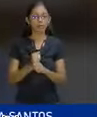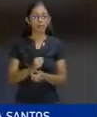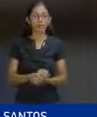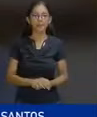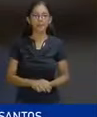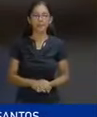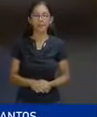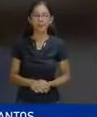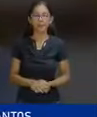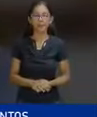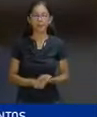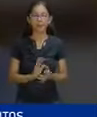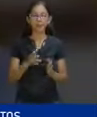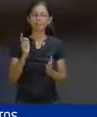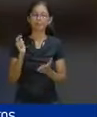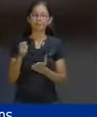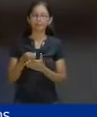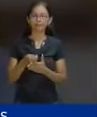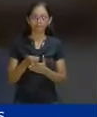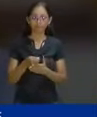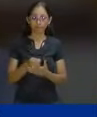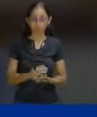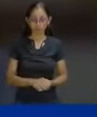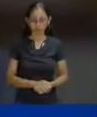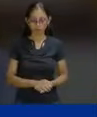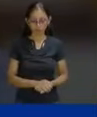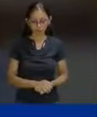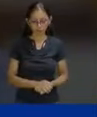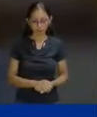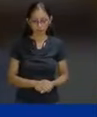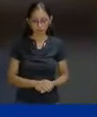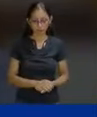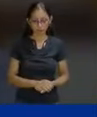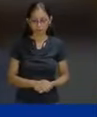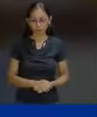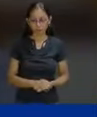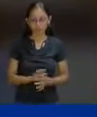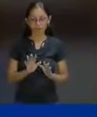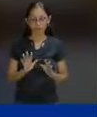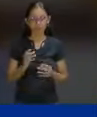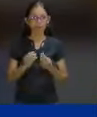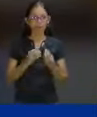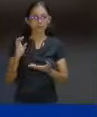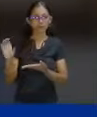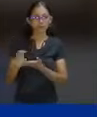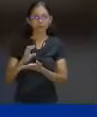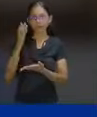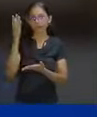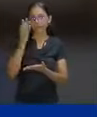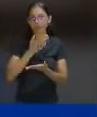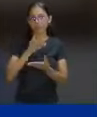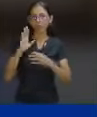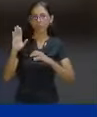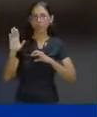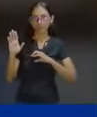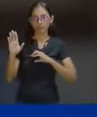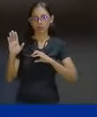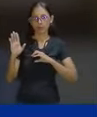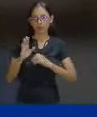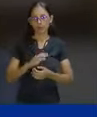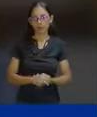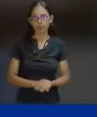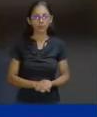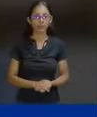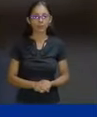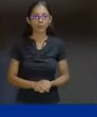obstante, a decisão recorrida, ela foi taxativa ao afirmar que o prestador de contas, ele procedeu à devida